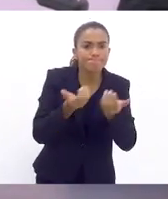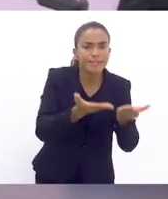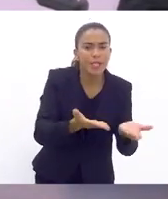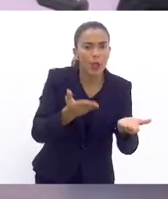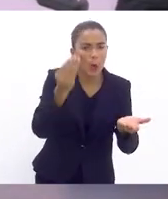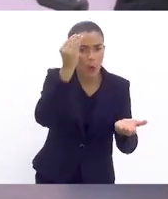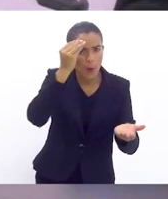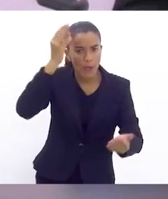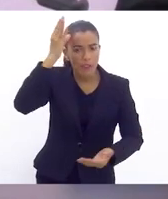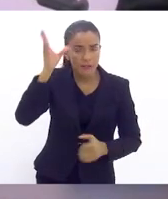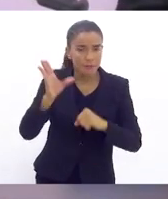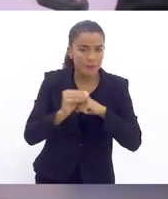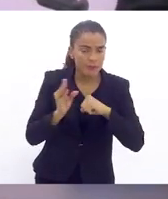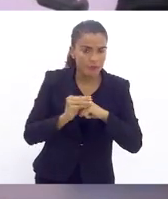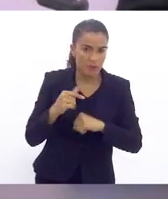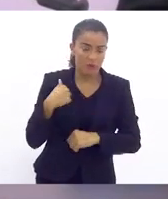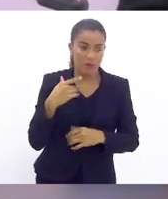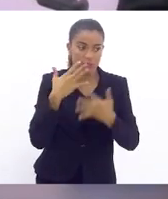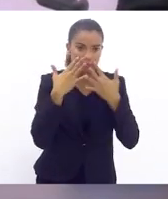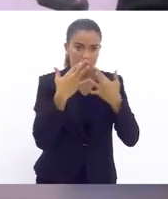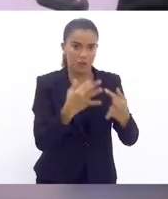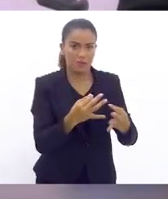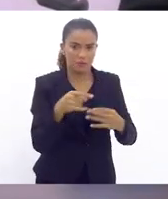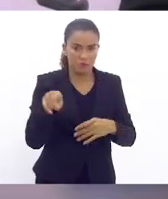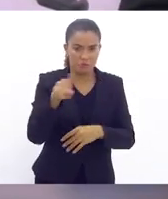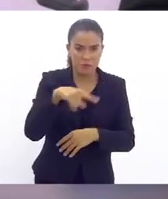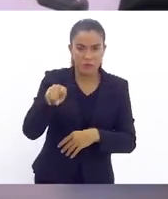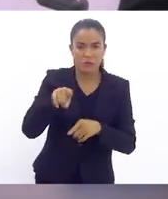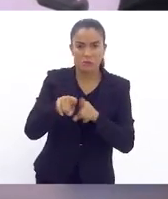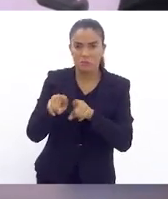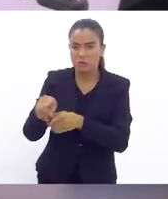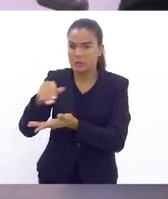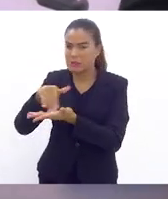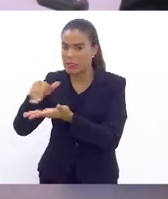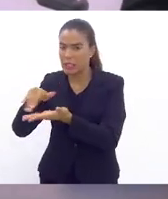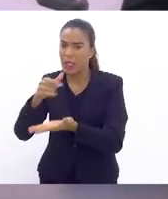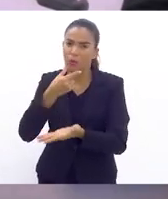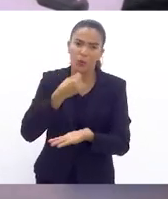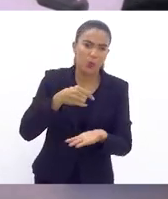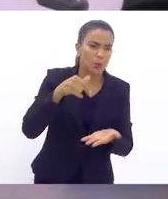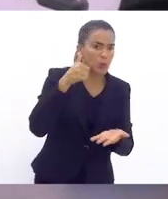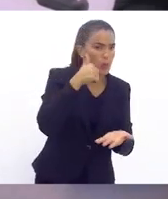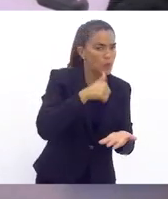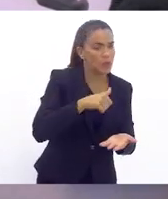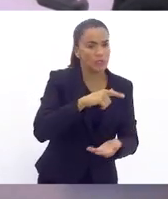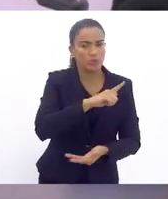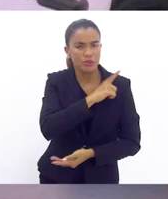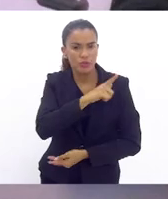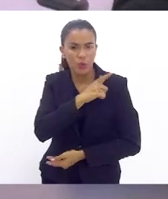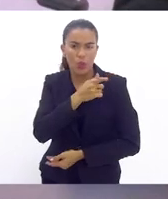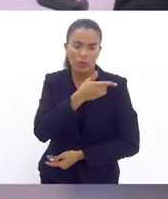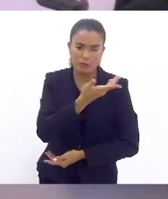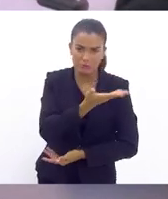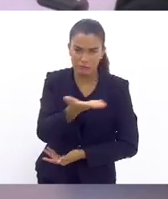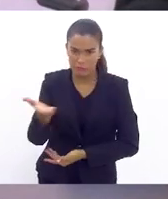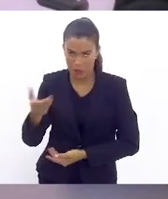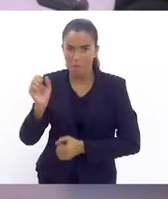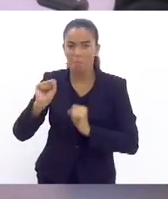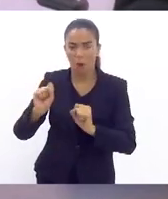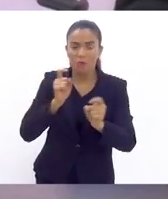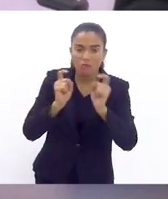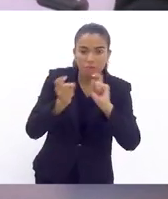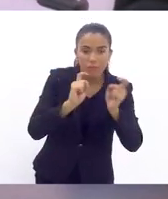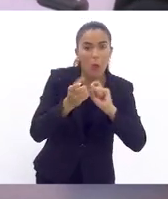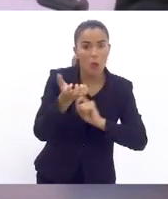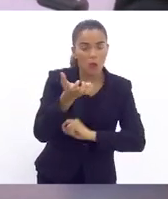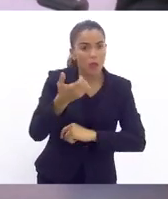uma coisa que me chamou atenção que eu acho que vocês né como secretários né secretárias gestores gestoras a gente pode debater que eu quero